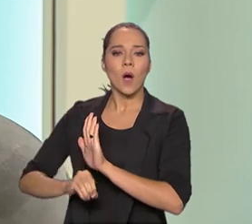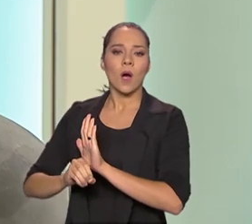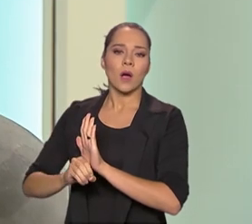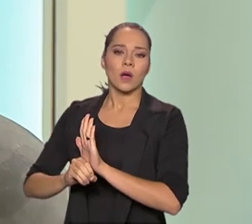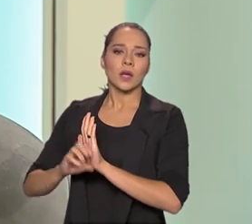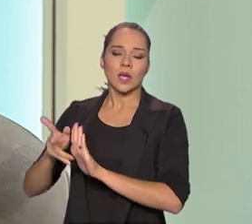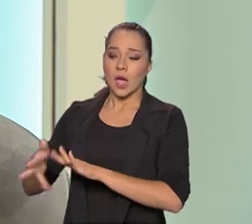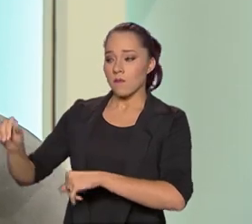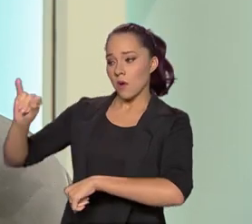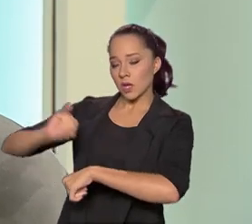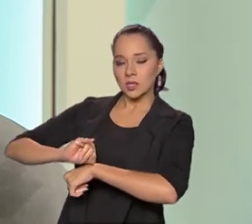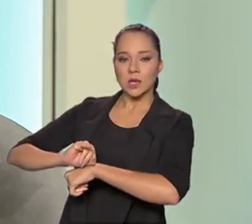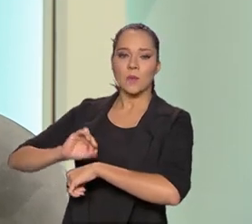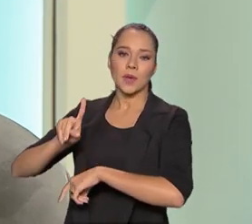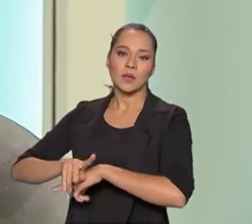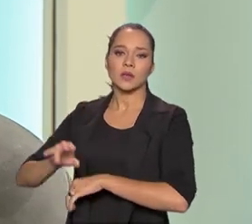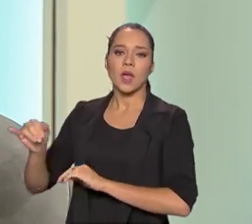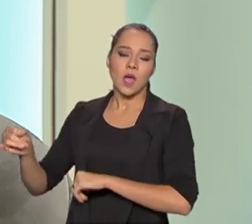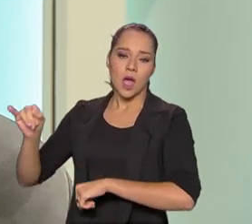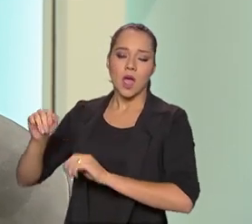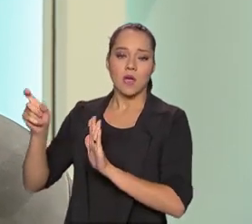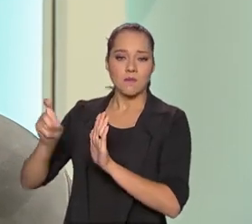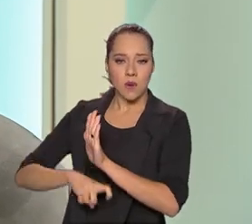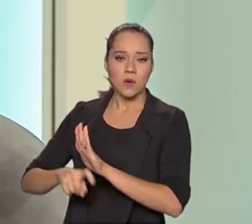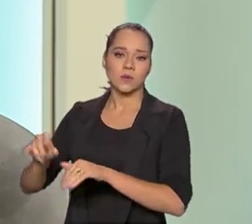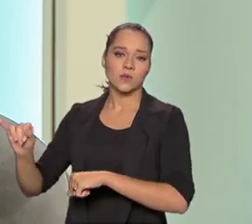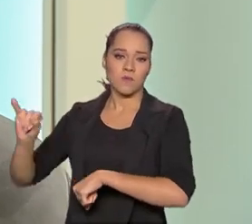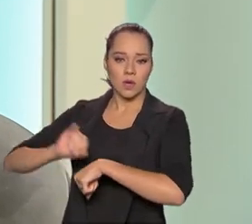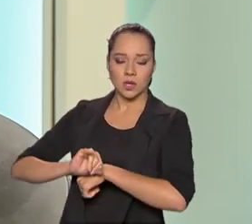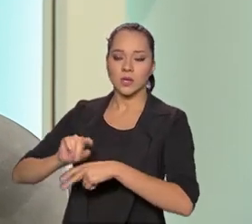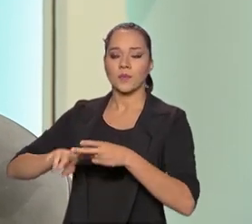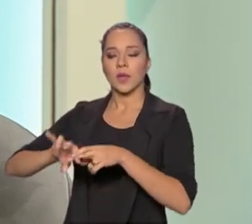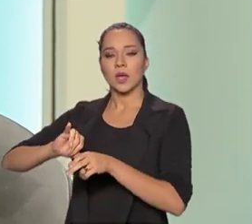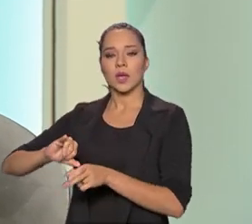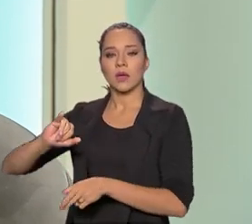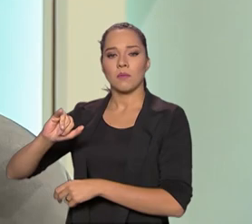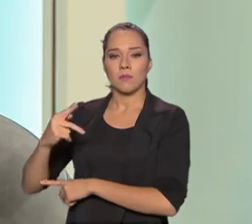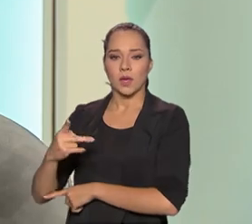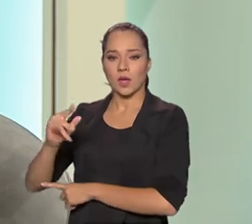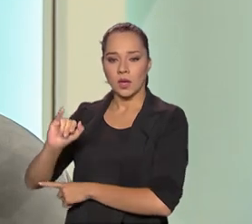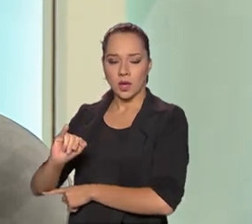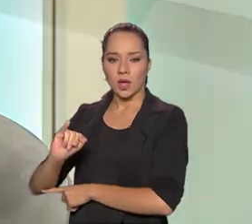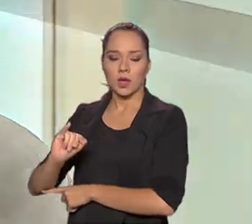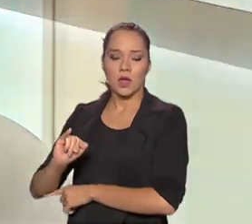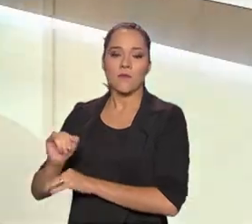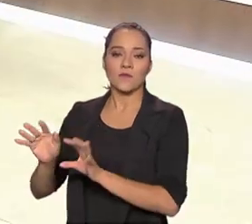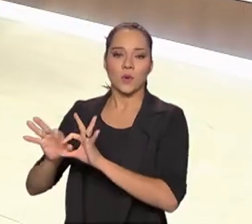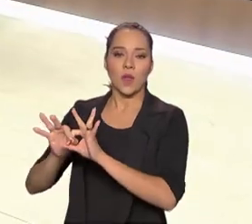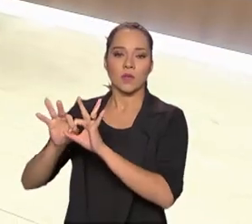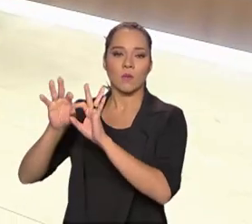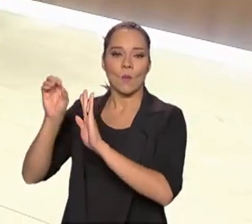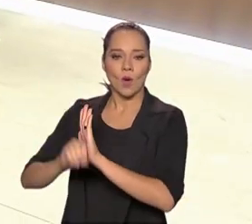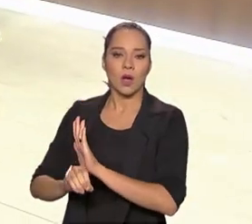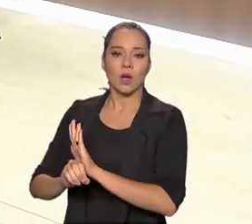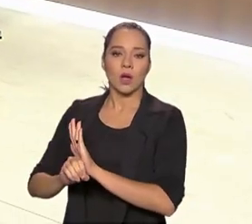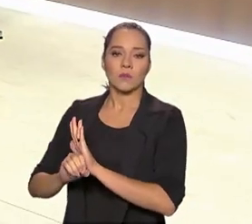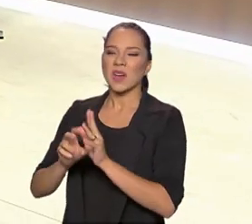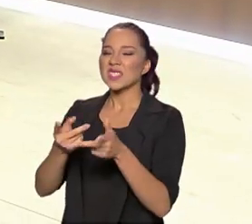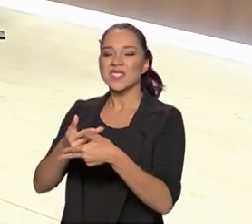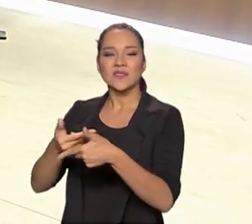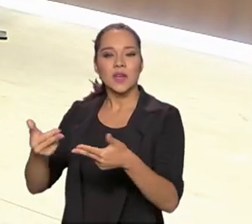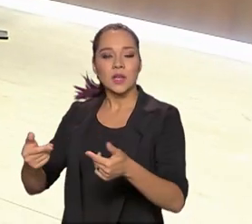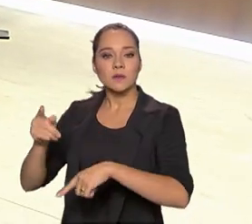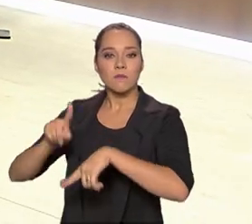a importação. No caso, o imposto de importação e o IPI vinculado foram desonerados para centenas